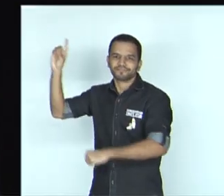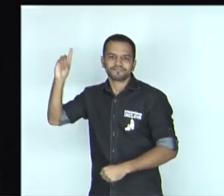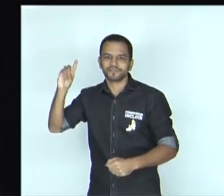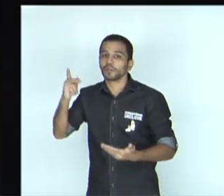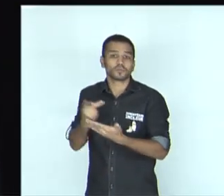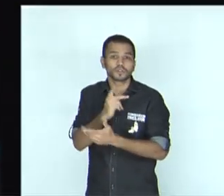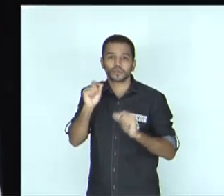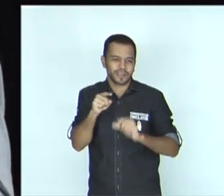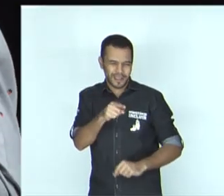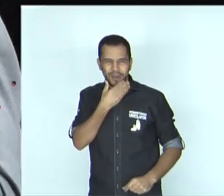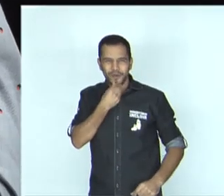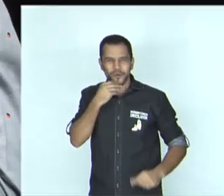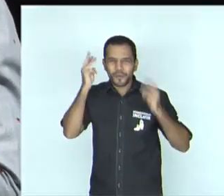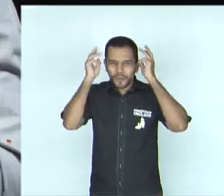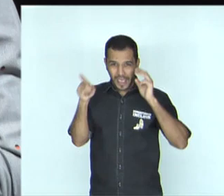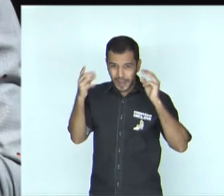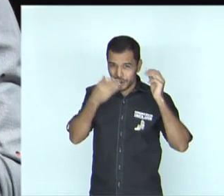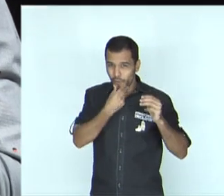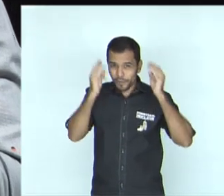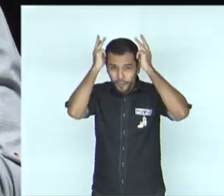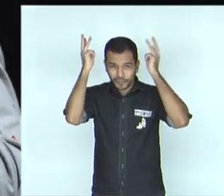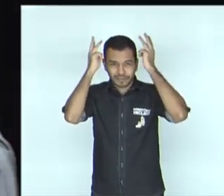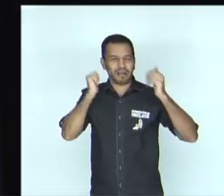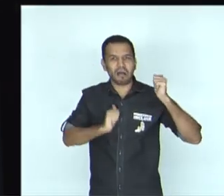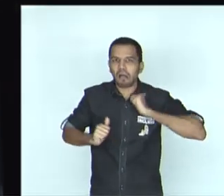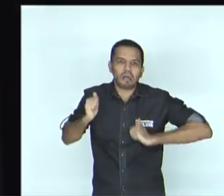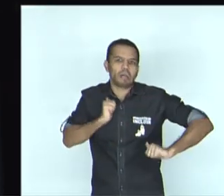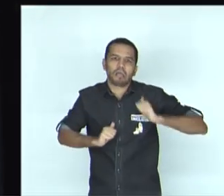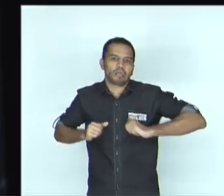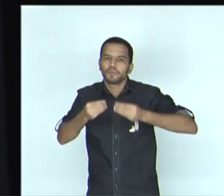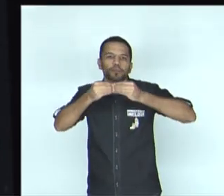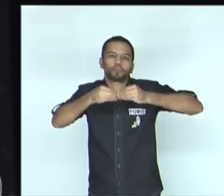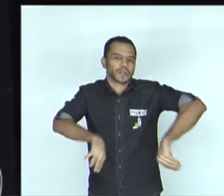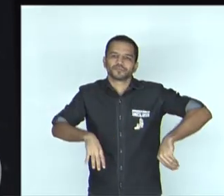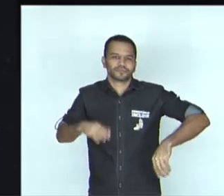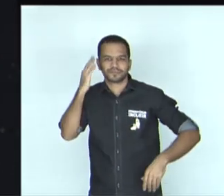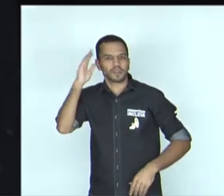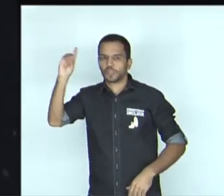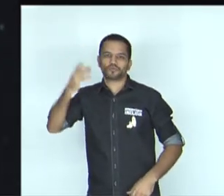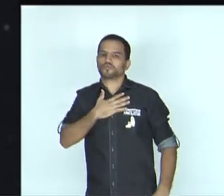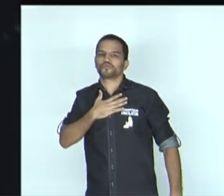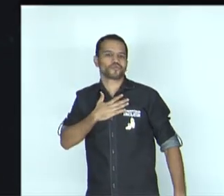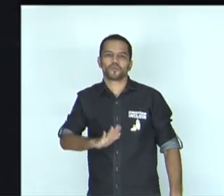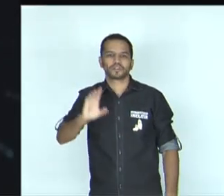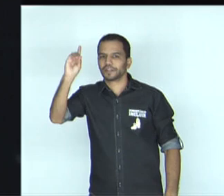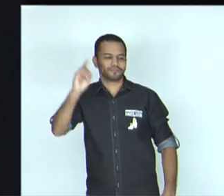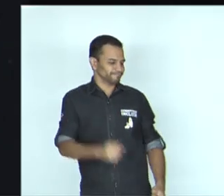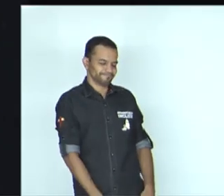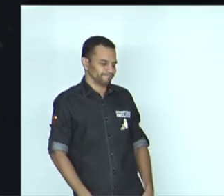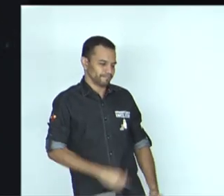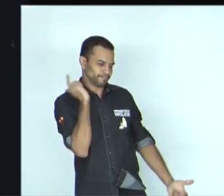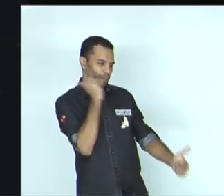entrava na tenda, a nuvem de Deus vinha e ficava sobre a tenda, a glória de Deus era derramada ali, e ele falava com Deus como quem fala com um